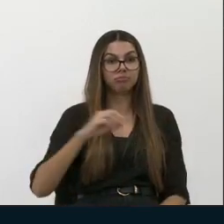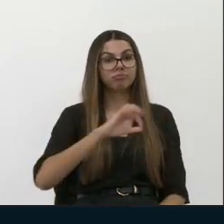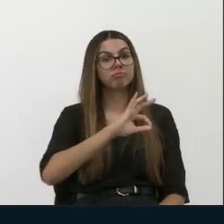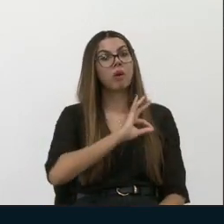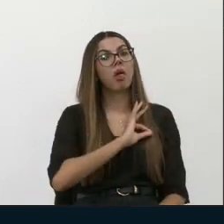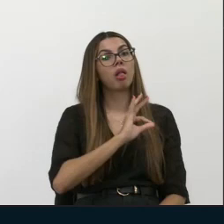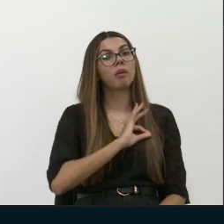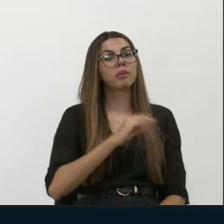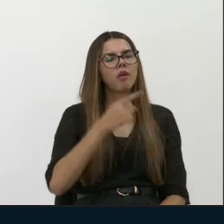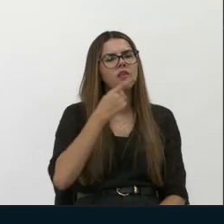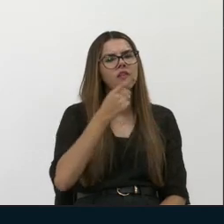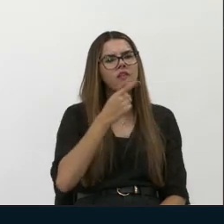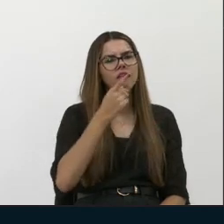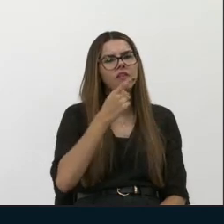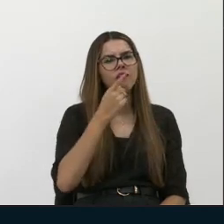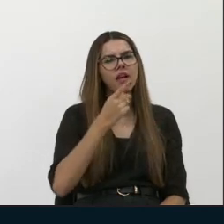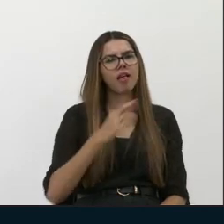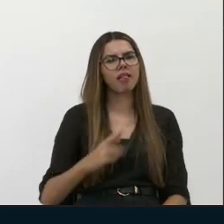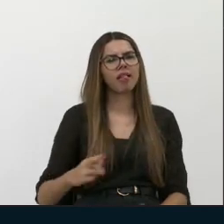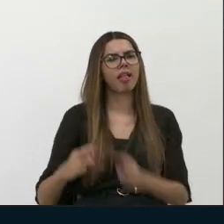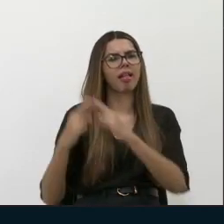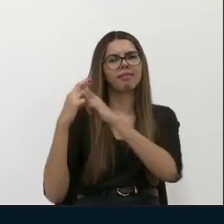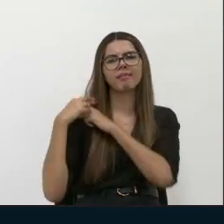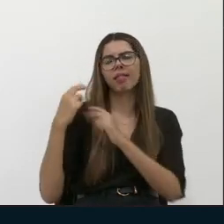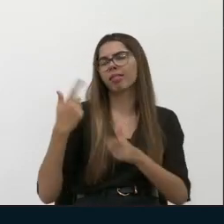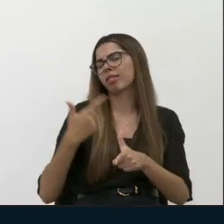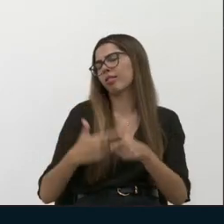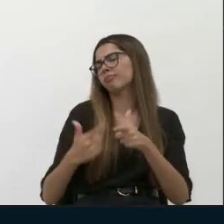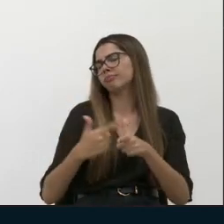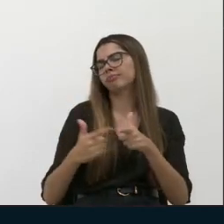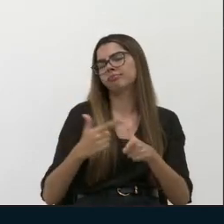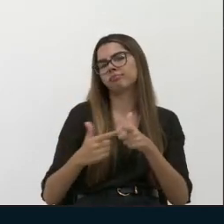corrupta, que ela é incompetente, que ela só faz maracutaia.